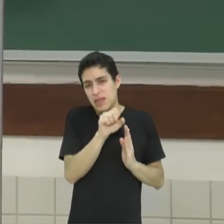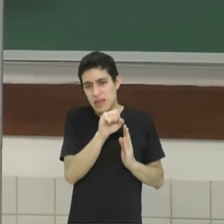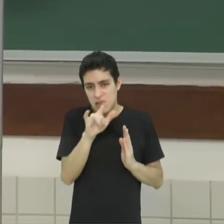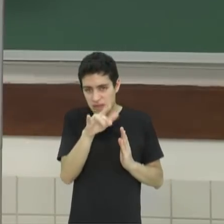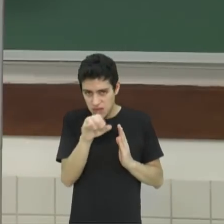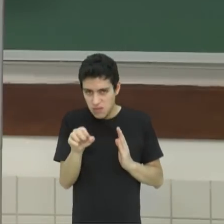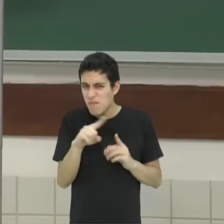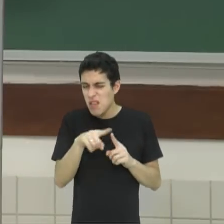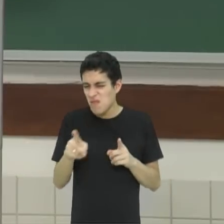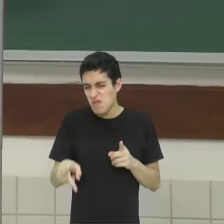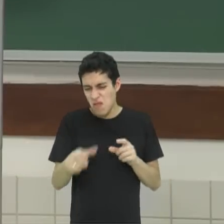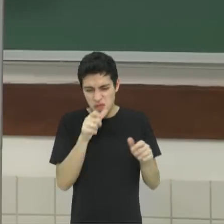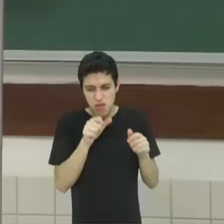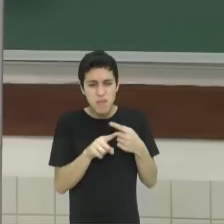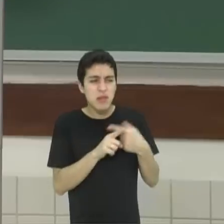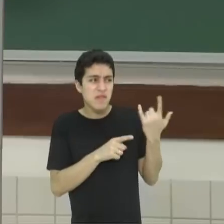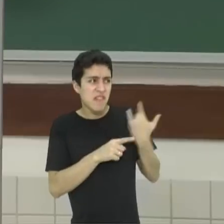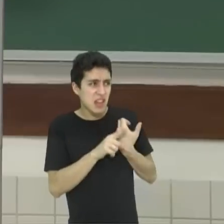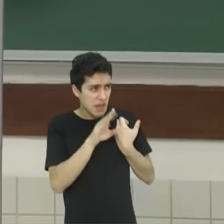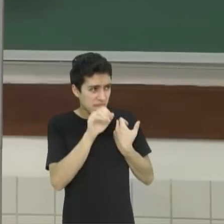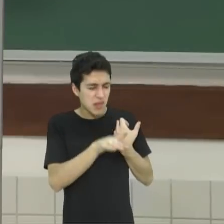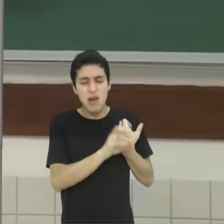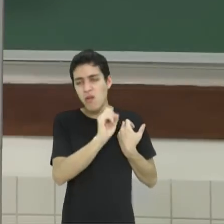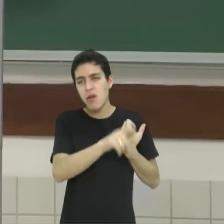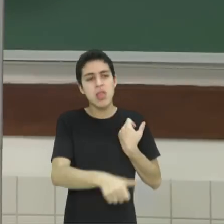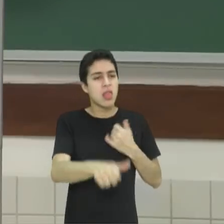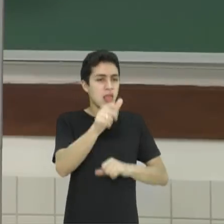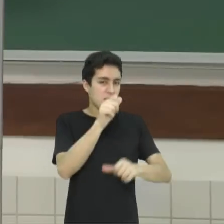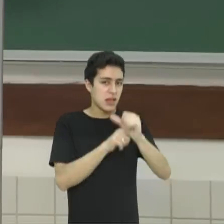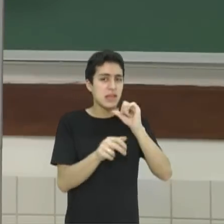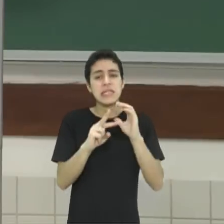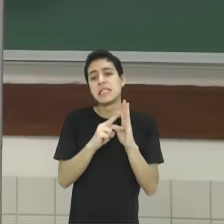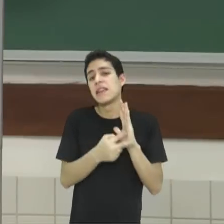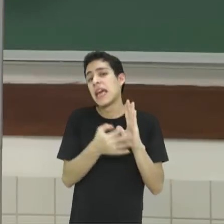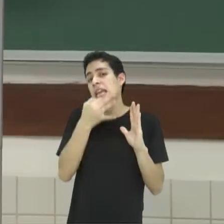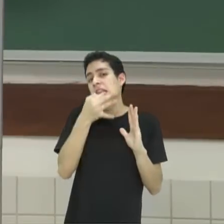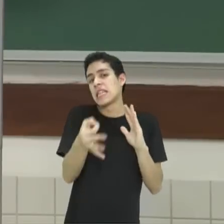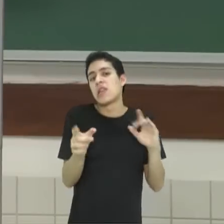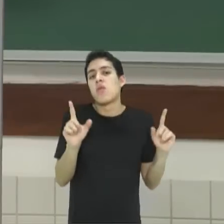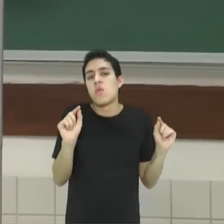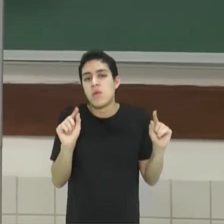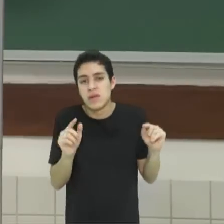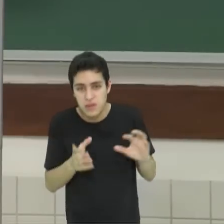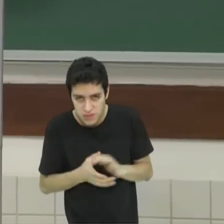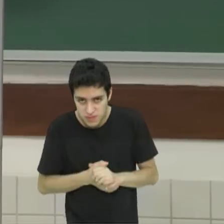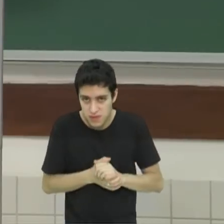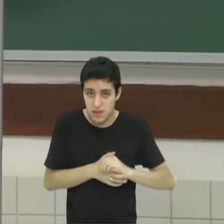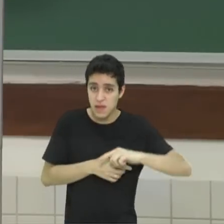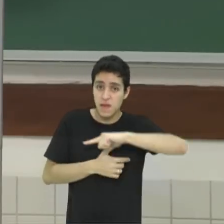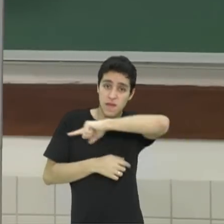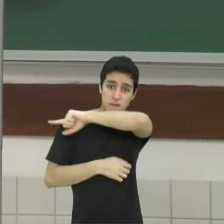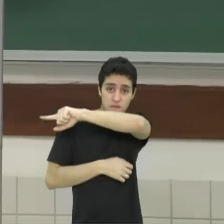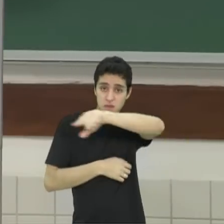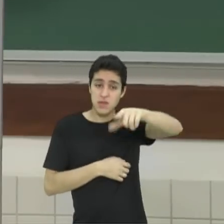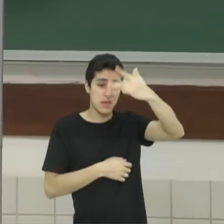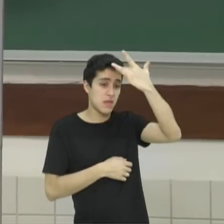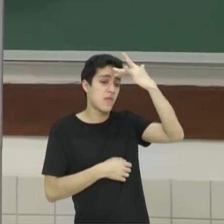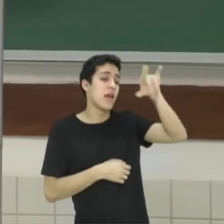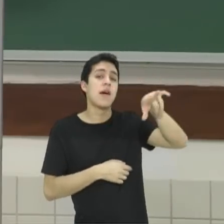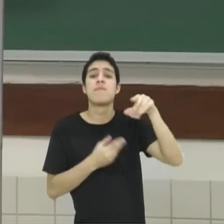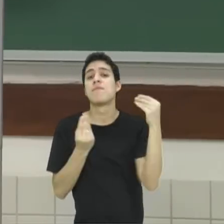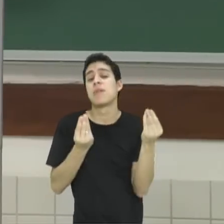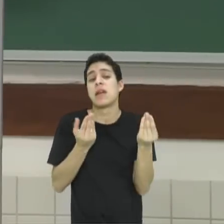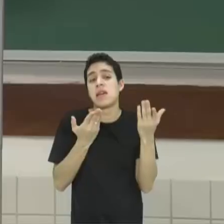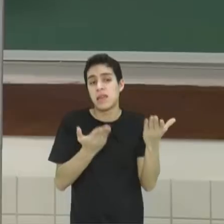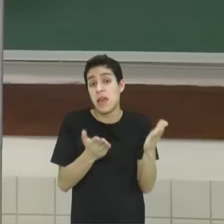porque alguém disse, faz bem. Então, onde que está a crítica? A crítica está em você não sabe para que serve, mas só porque